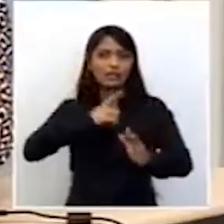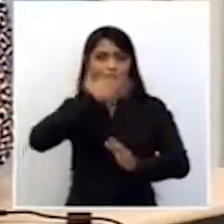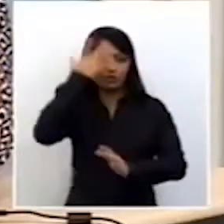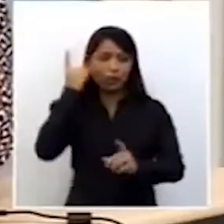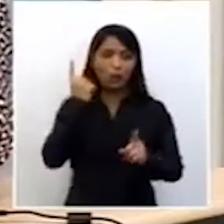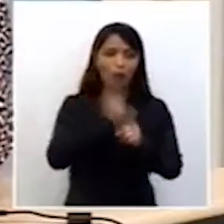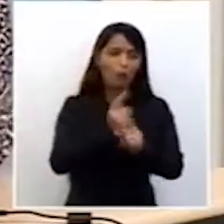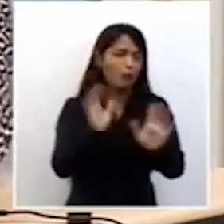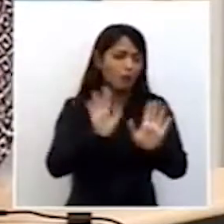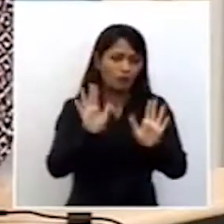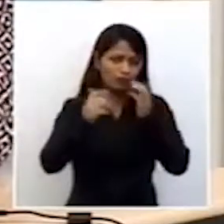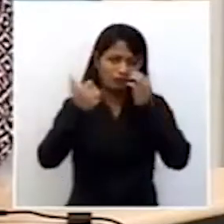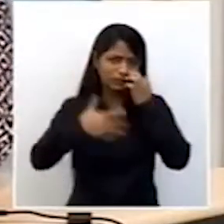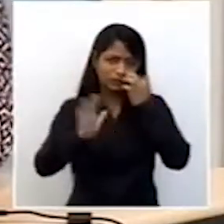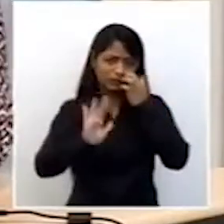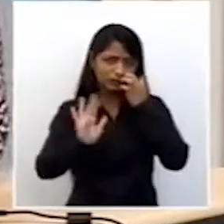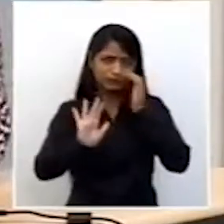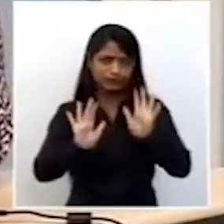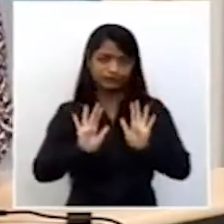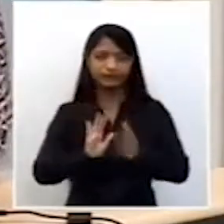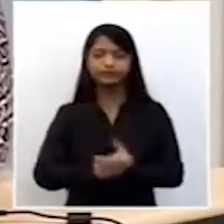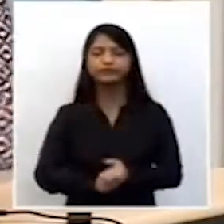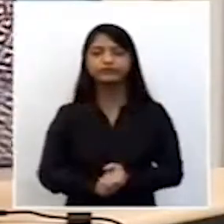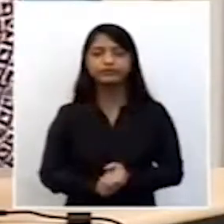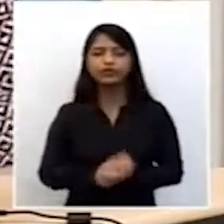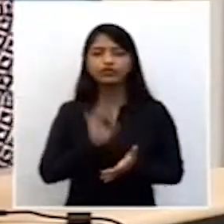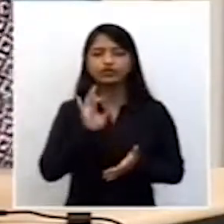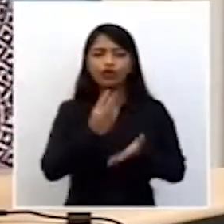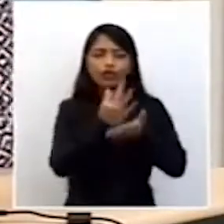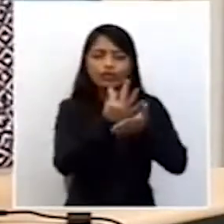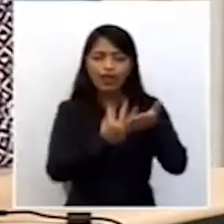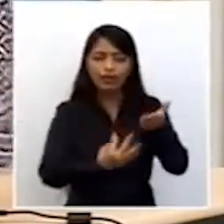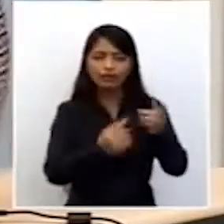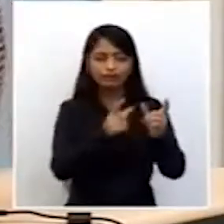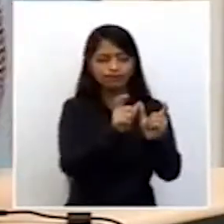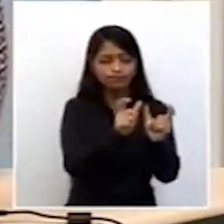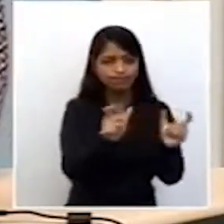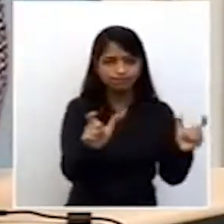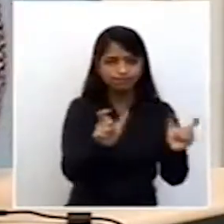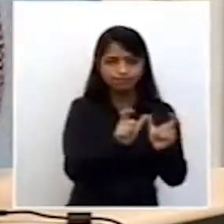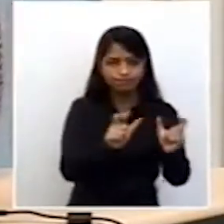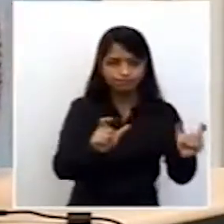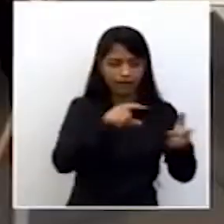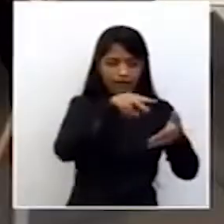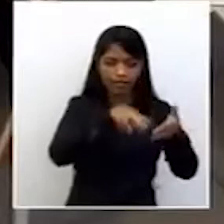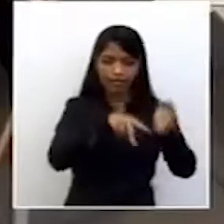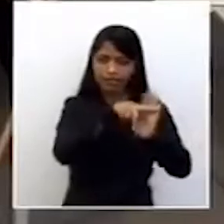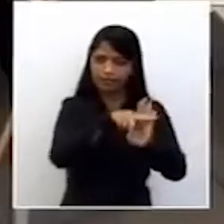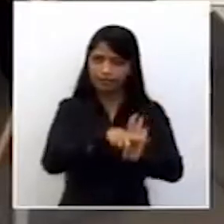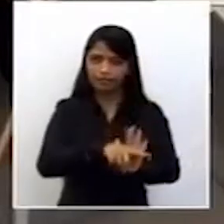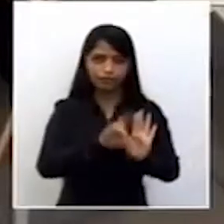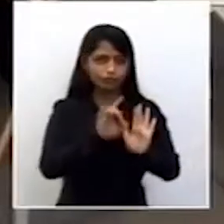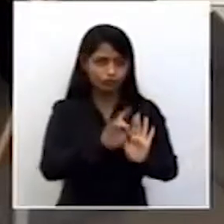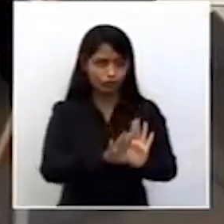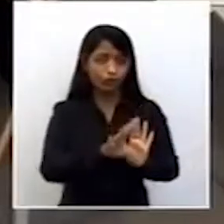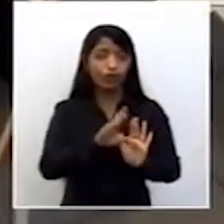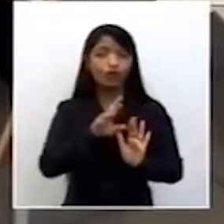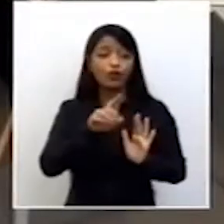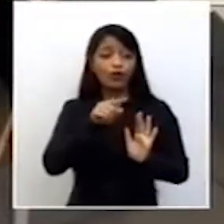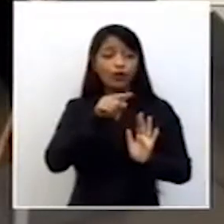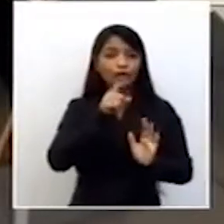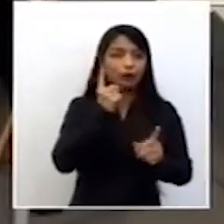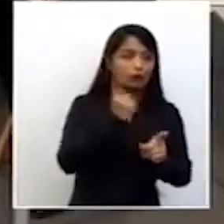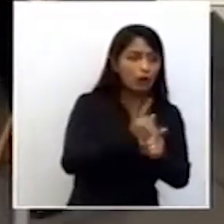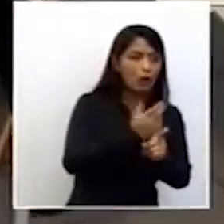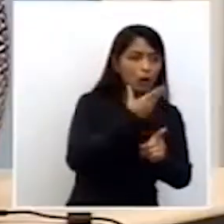texto, a gente precisa se distanciar de algumas coisas, né? Então, a gente está olhando o texto agora. Tá? Professor de história poderia entrar nesse mérito, né? Professor